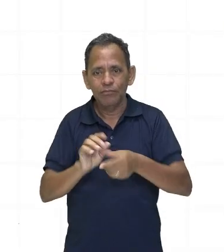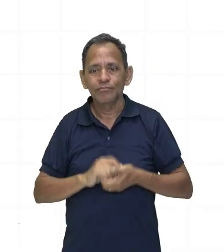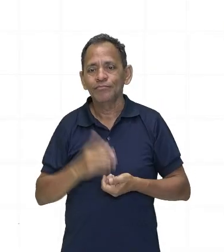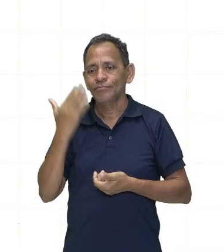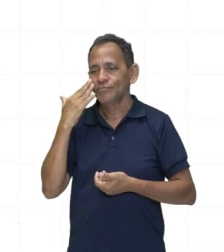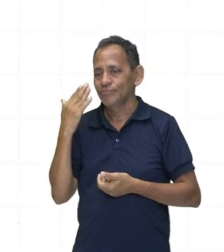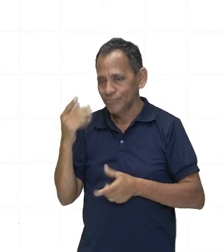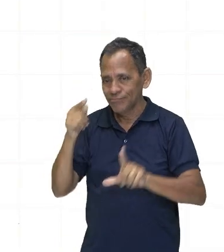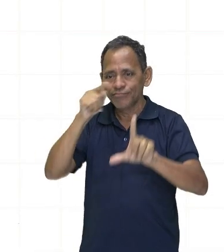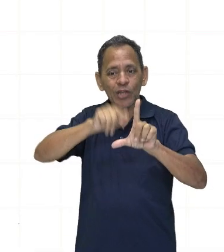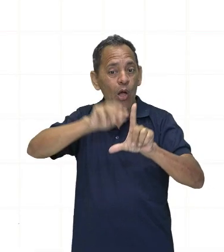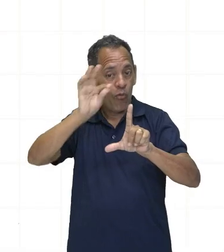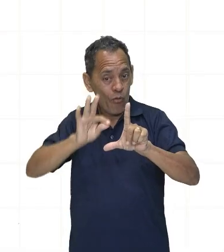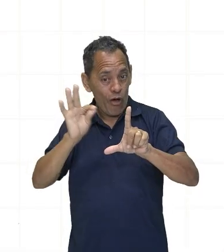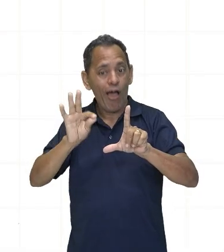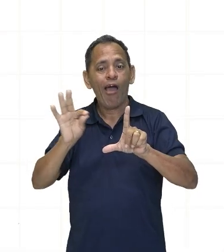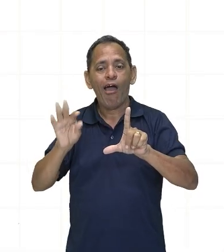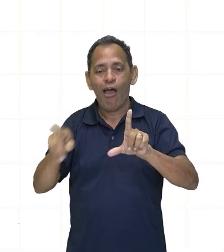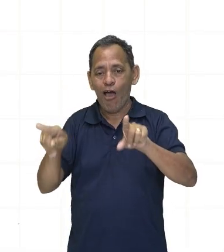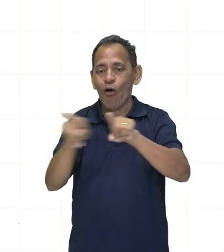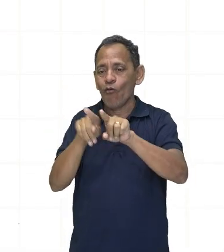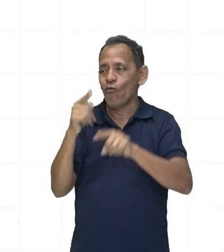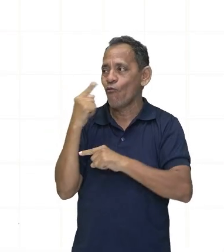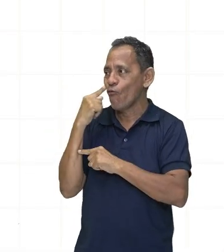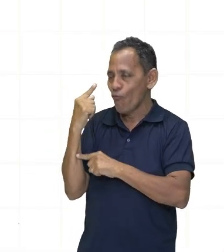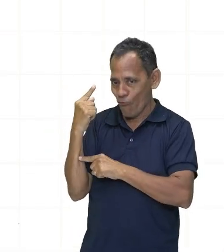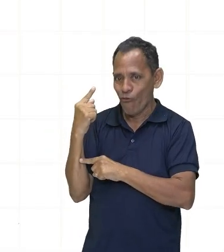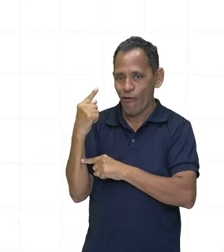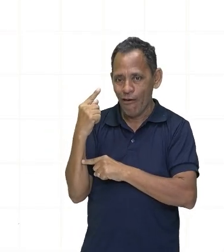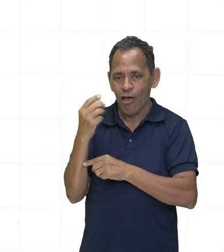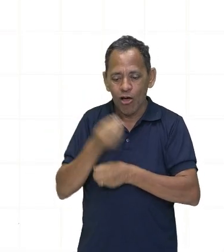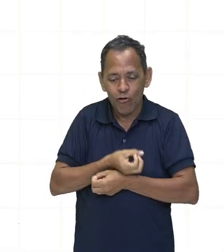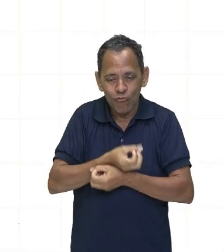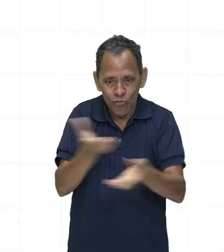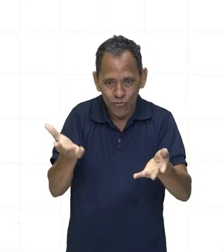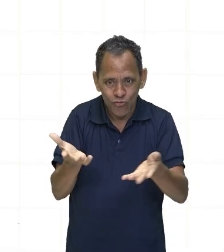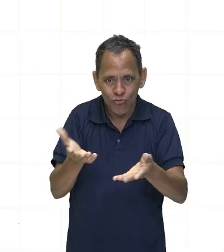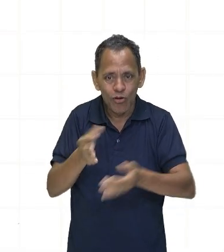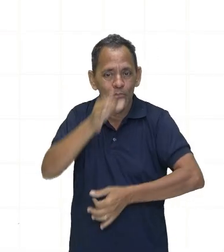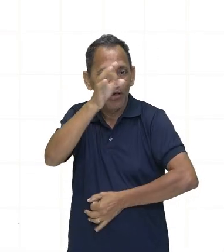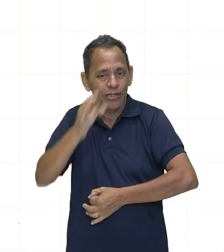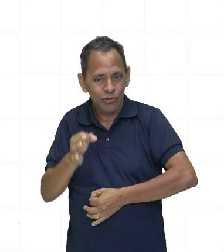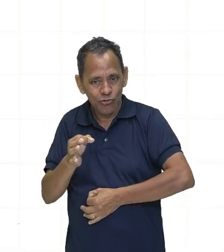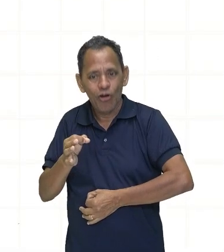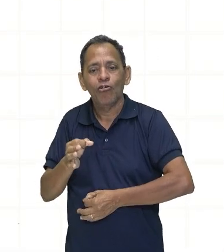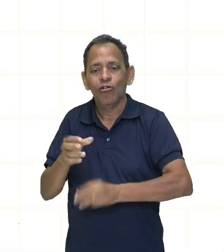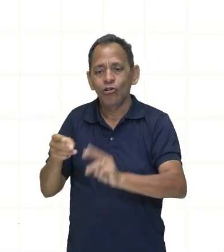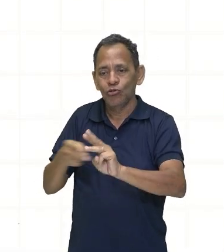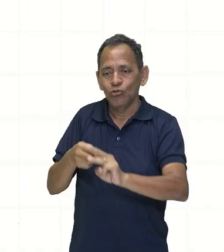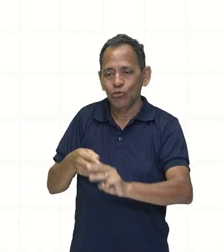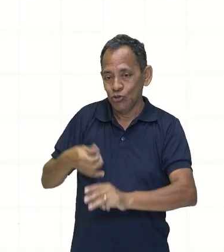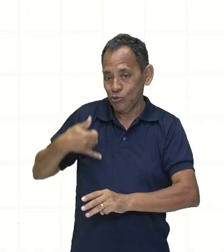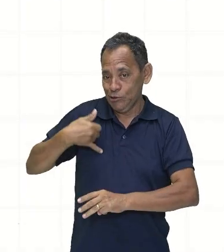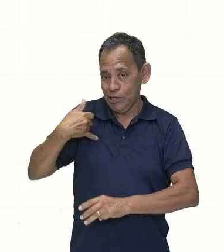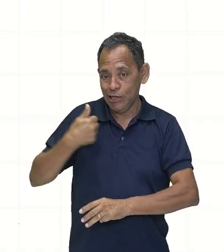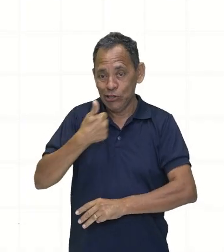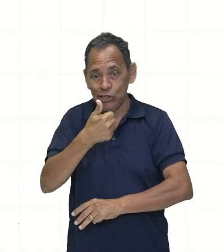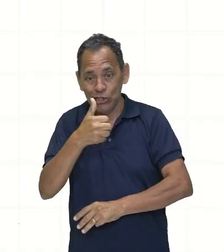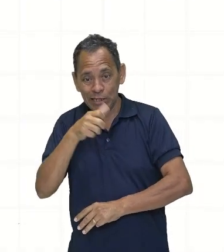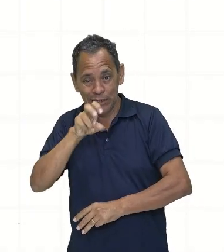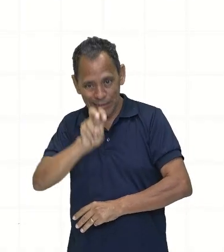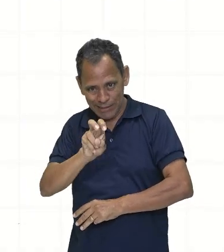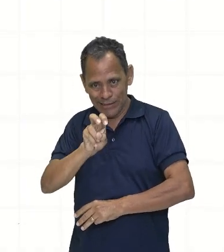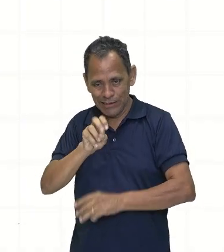vocês observarem com essa distribuição percentual das pessoas indígenas de 15 anos ou mais de idade